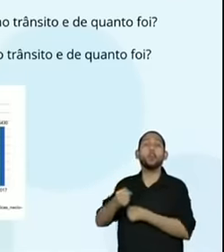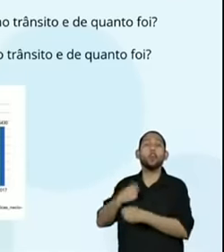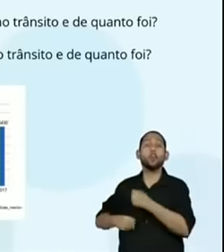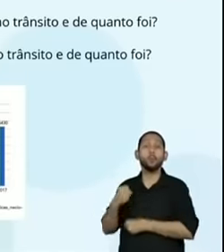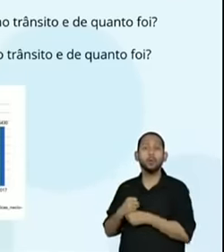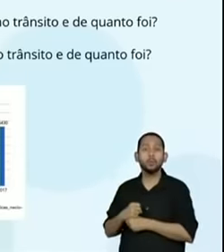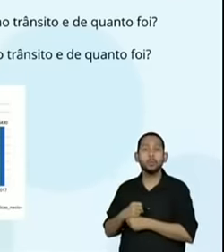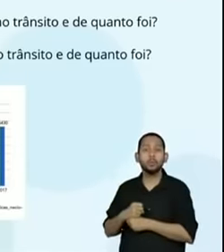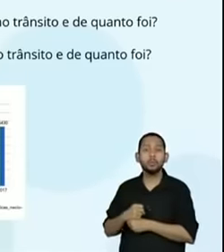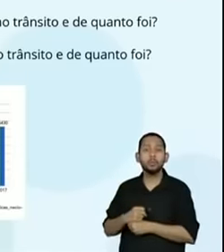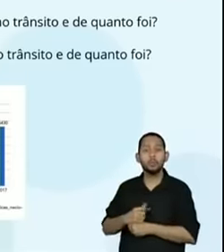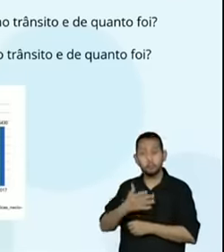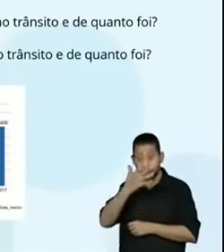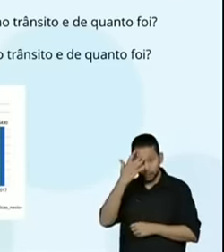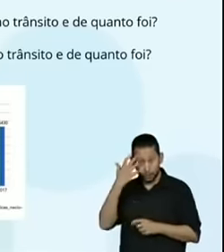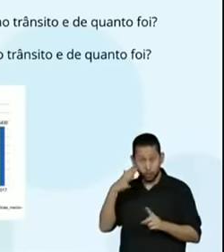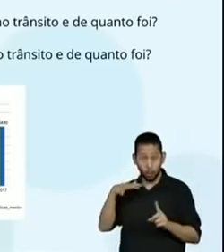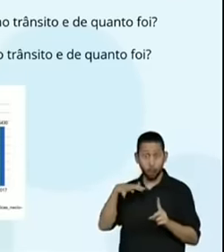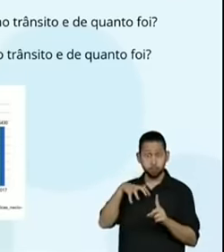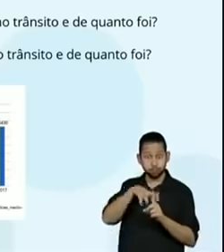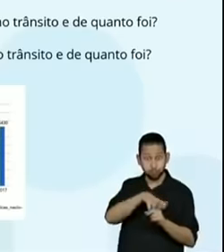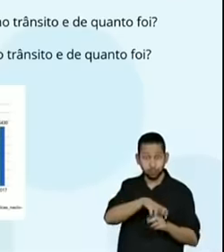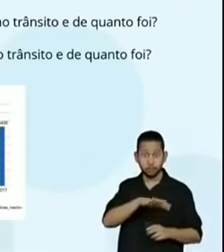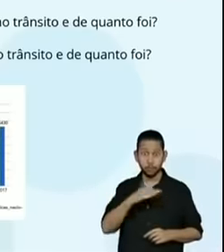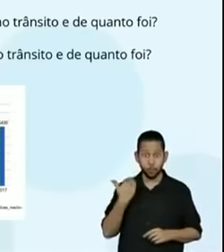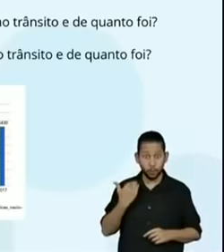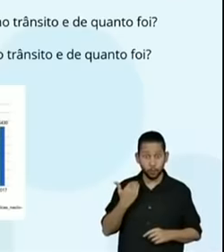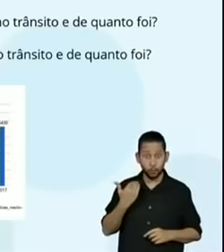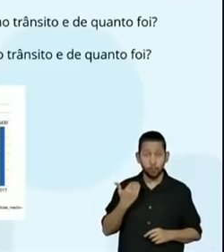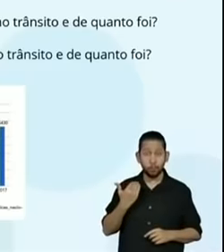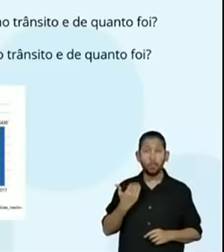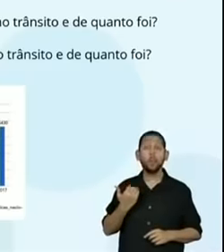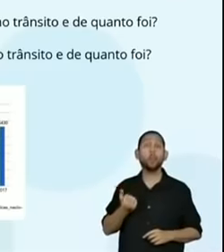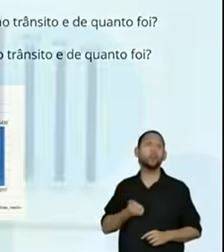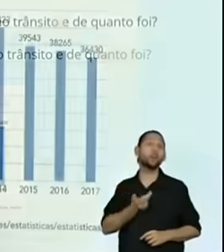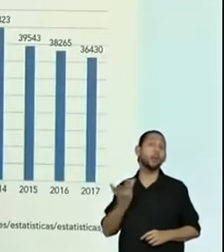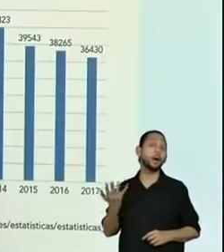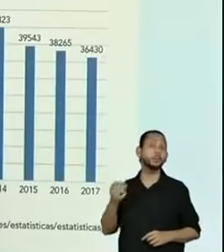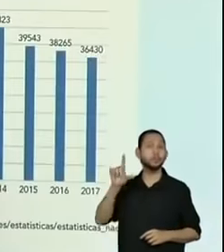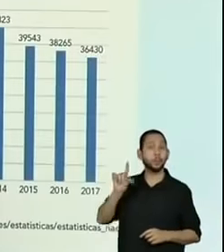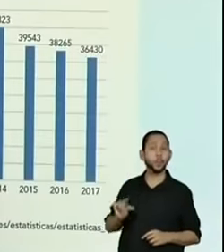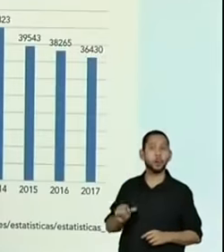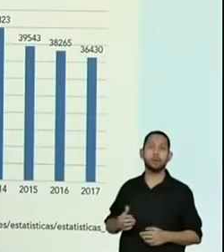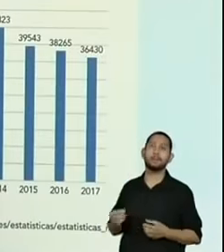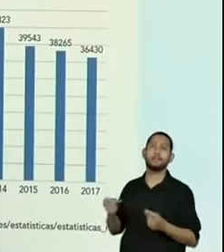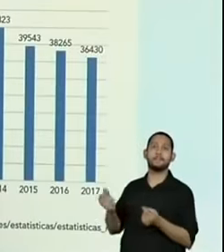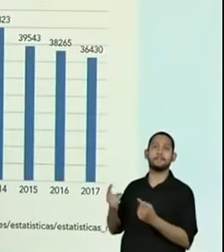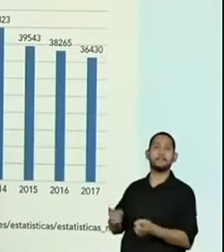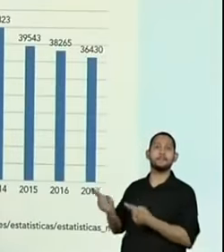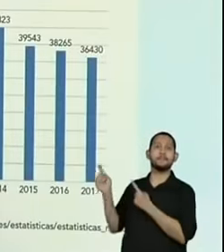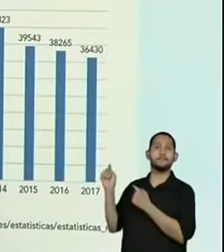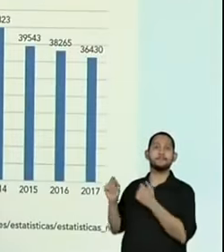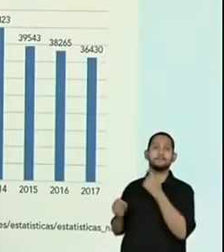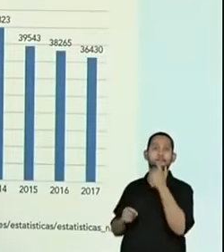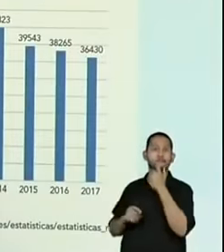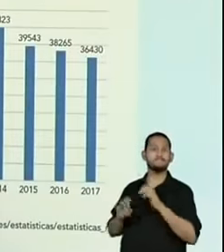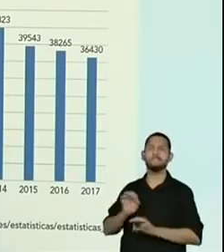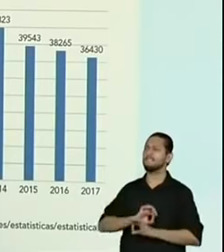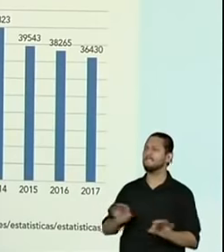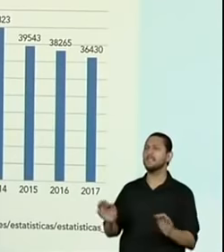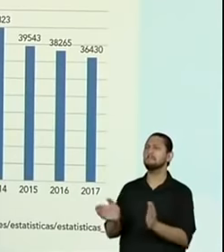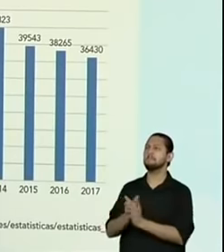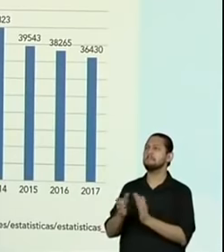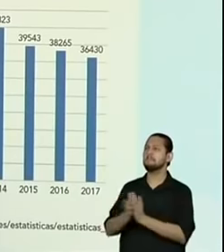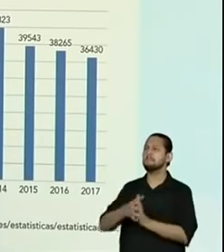foi? São duas informações, percebam. Oráculo, fecha para mim, por favor. Ó, arrasou! Vou